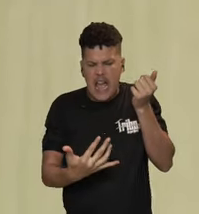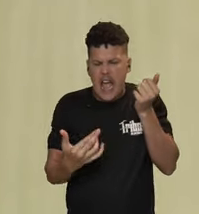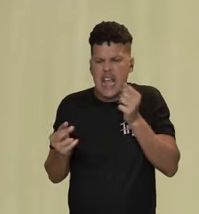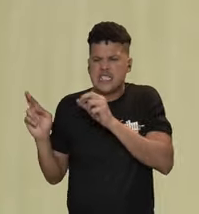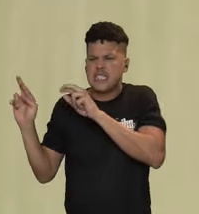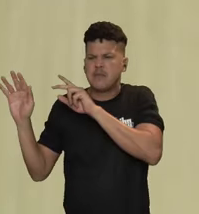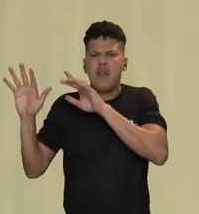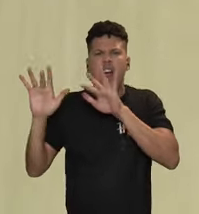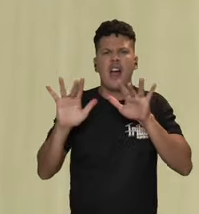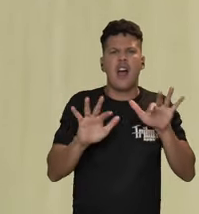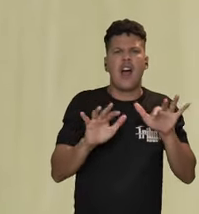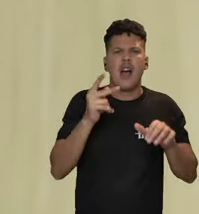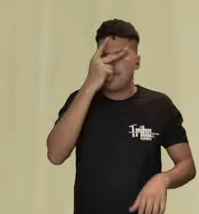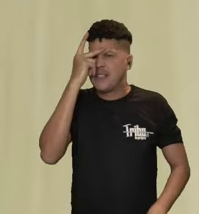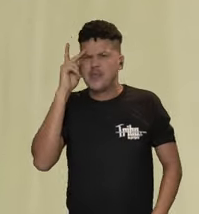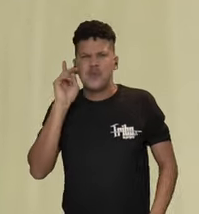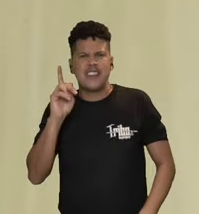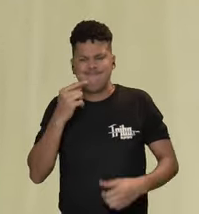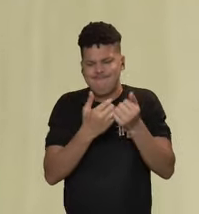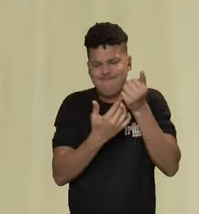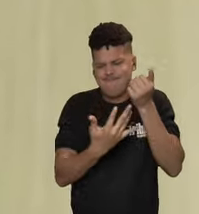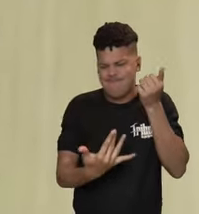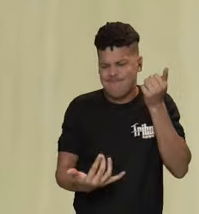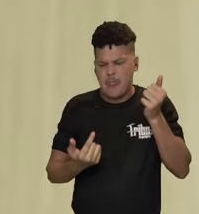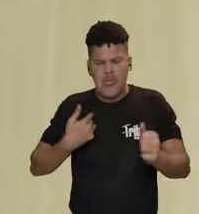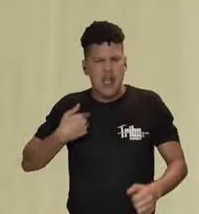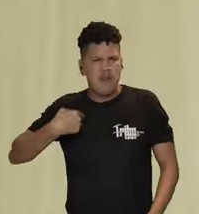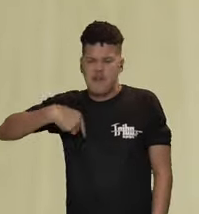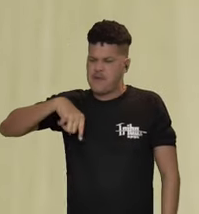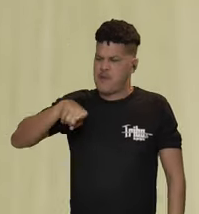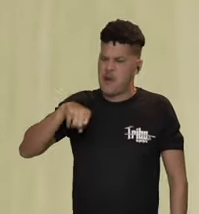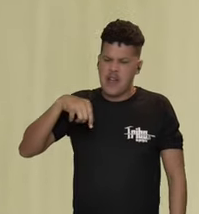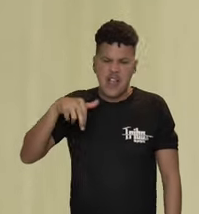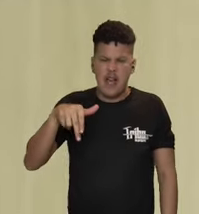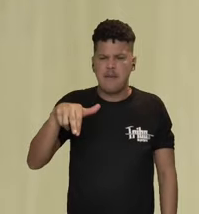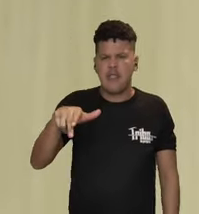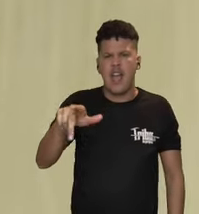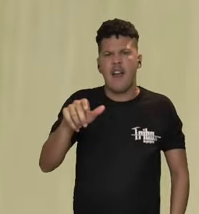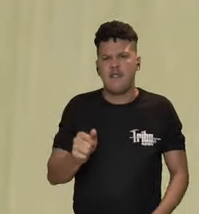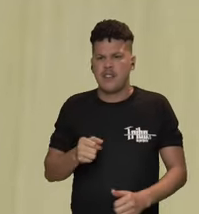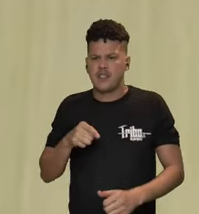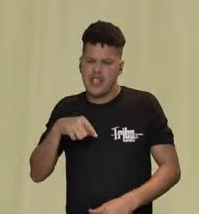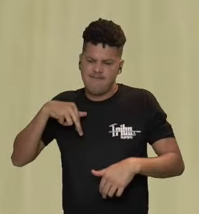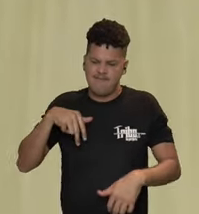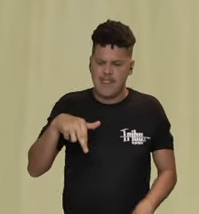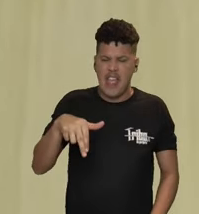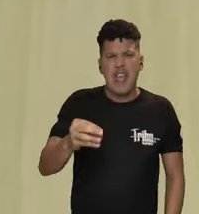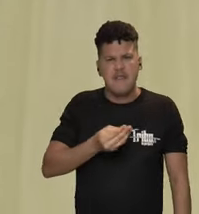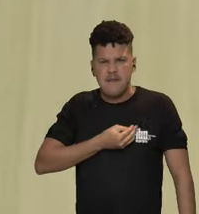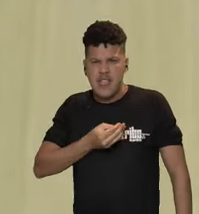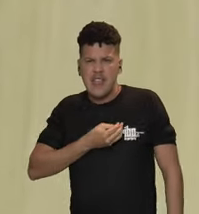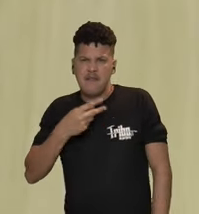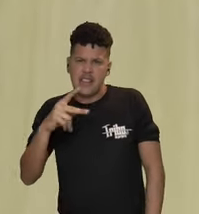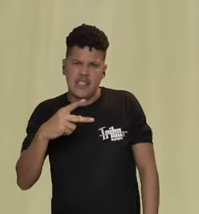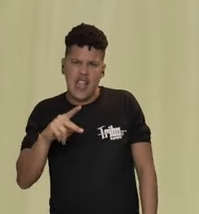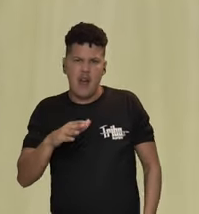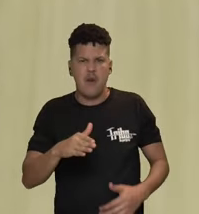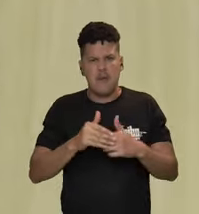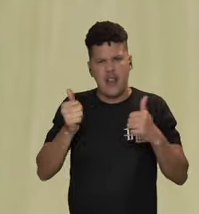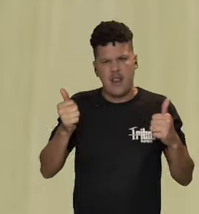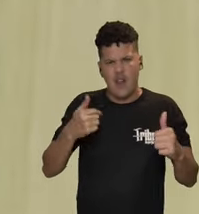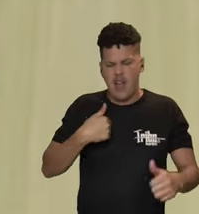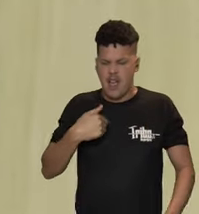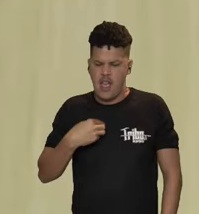ninguém sangrou. Não vou mais caminhar onde você andou. Então vivo o seu melhor, que eu vivo o meu